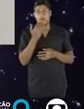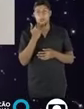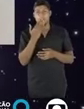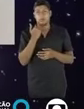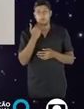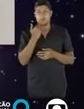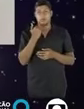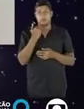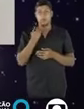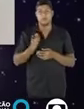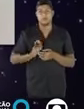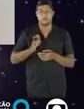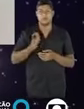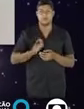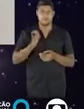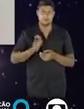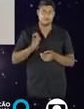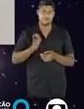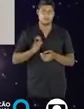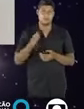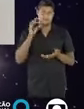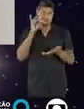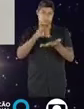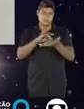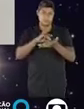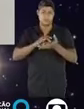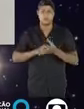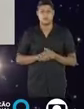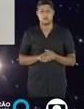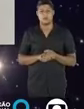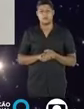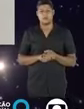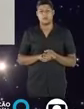gente torne isso uma realidade.